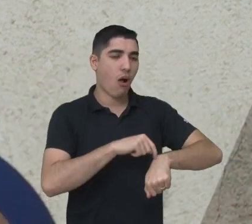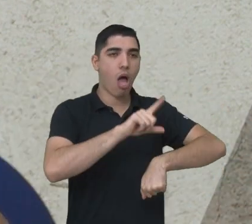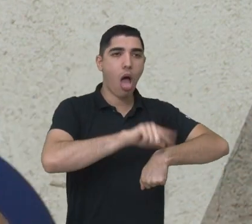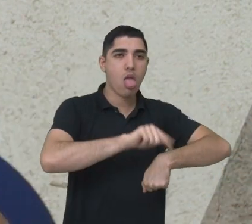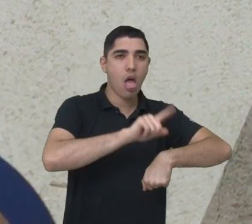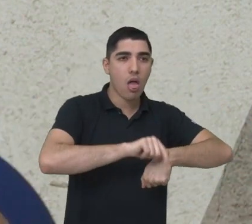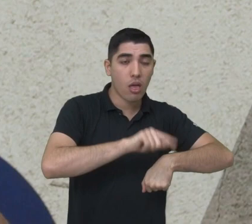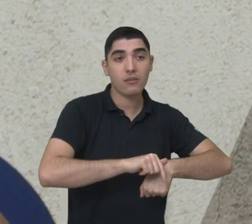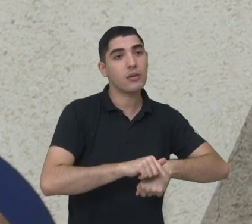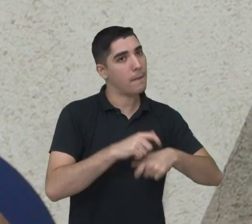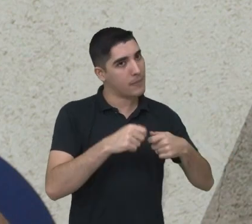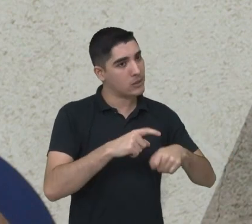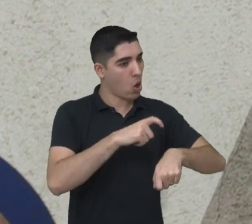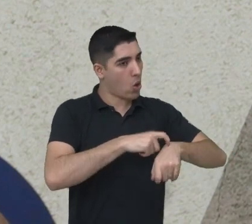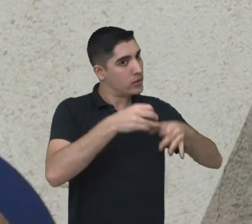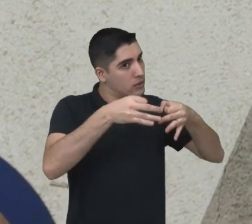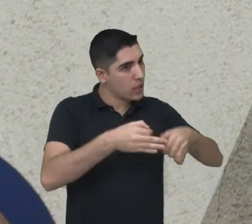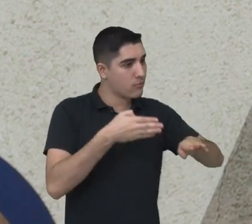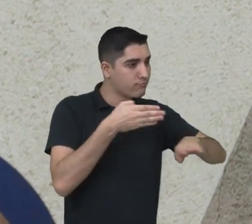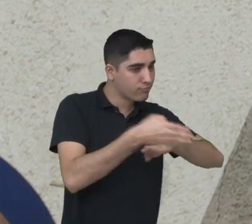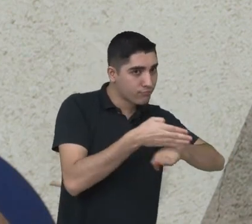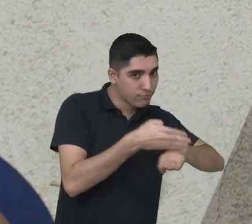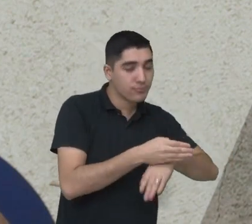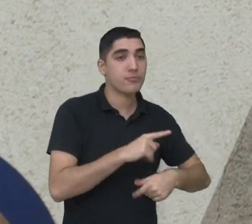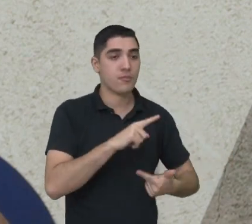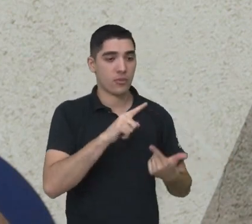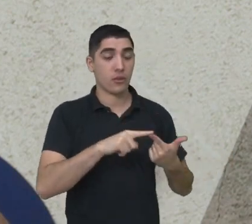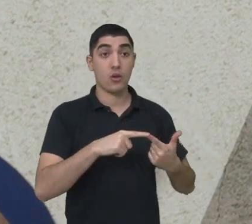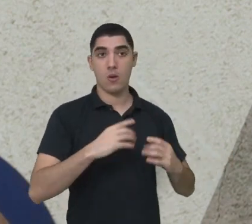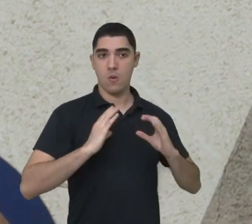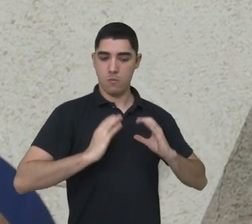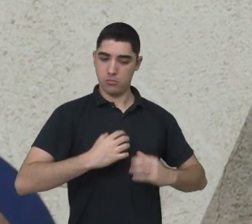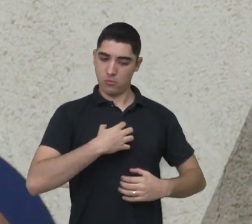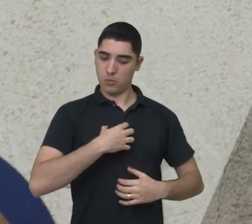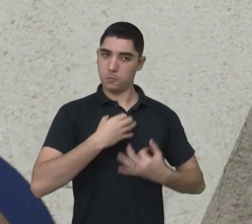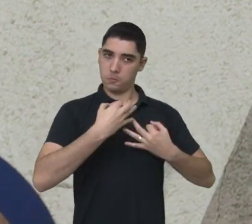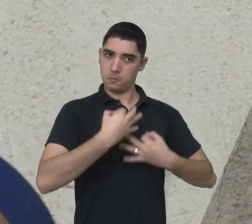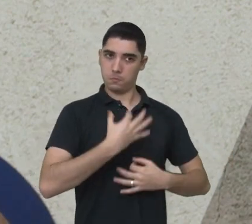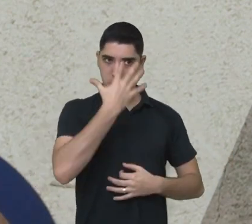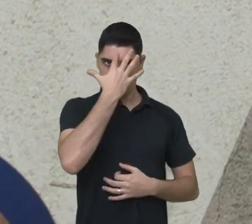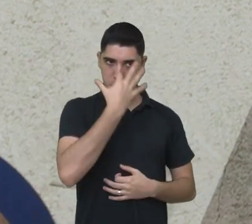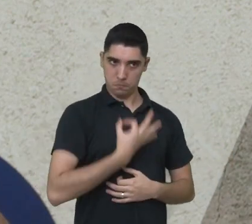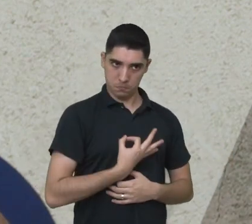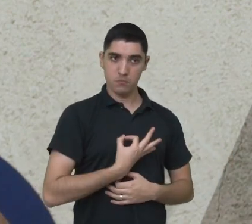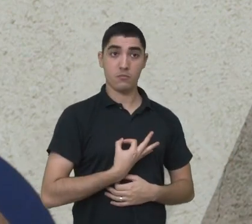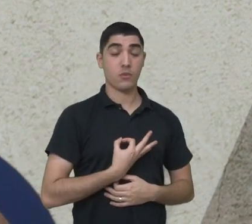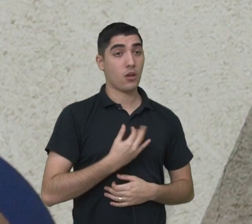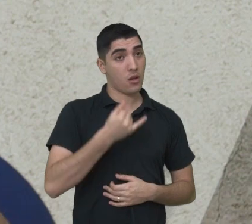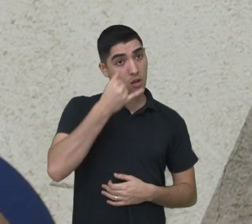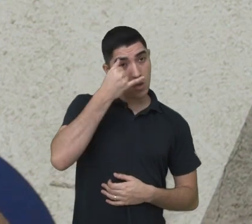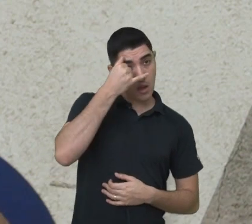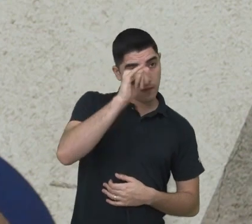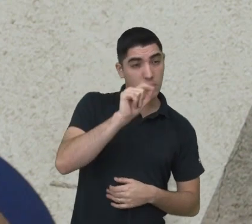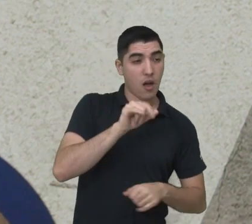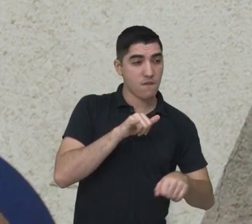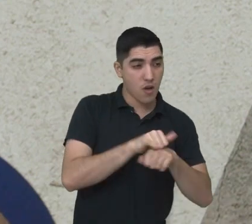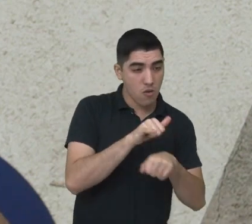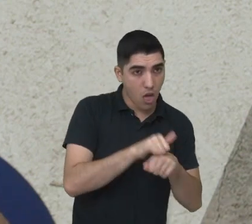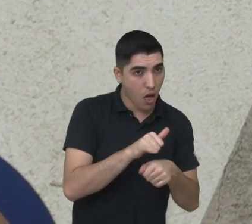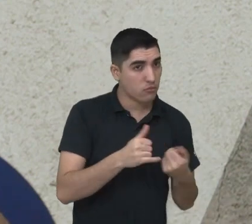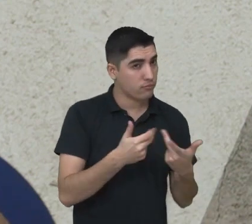horários, né, chegar no horário certo, assiduidade, né, tudo isso está relacionado